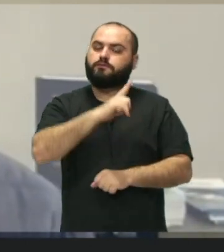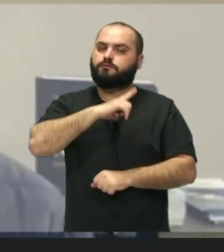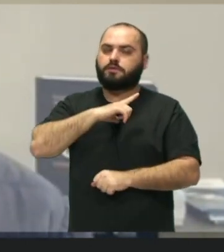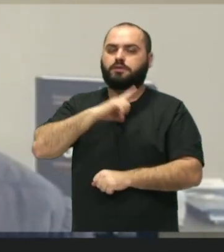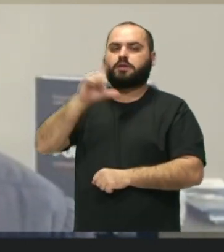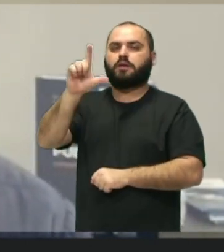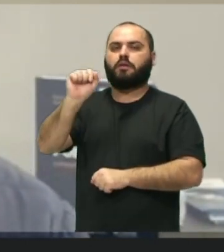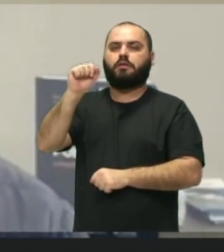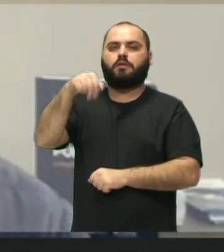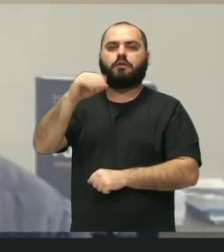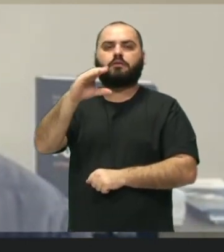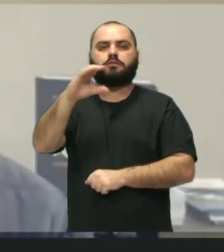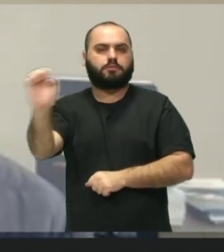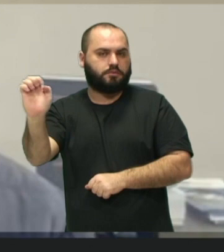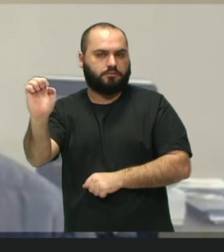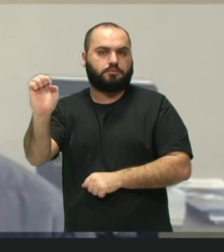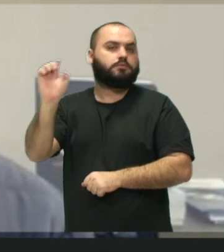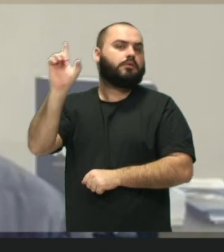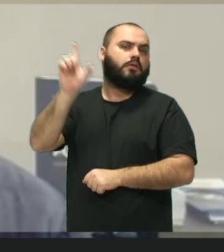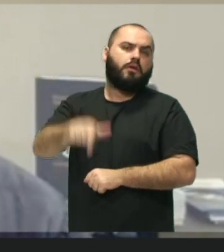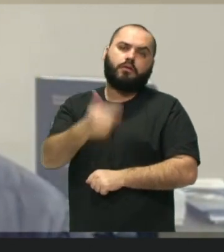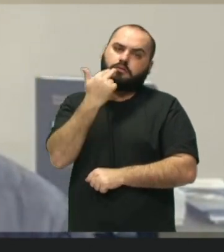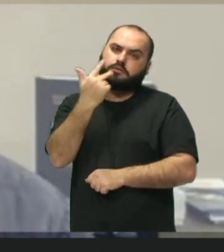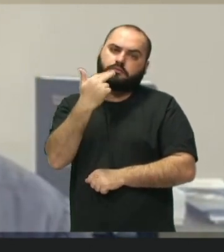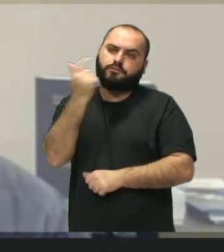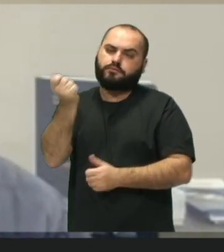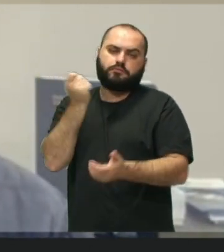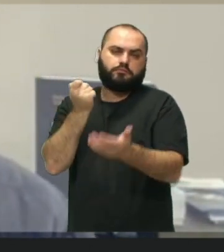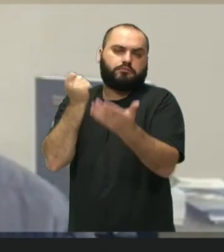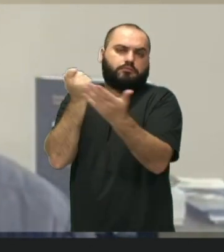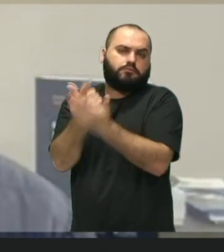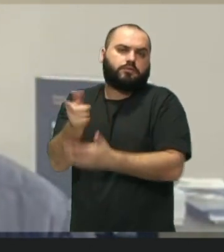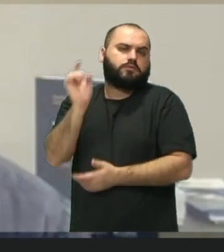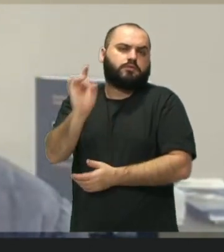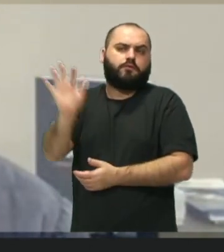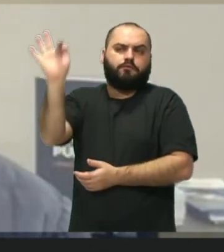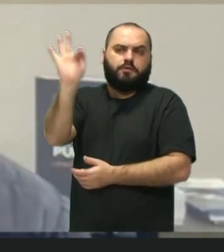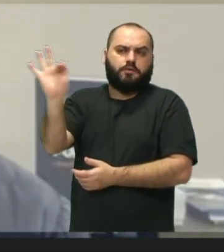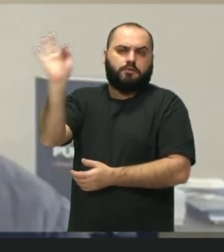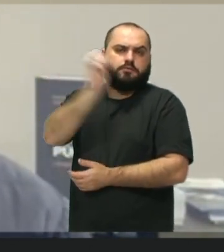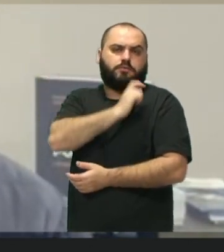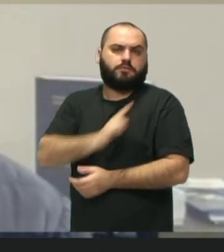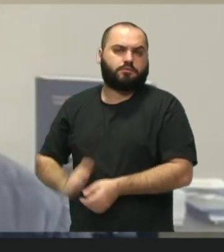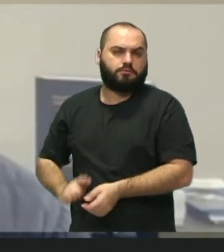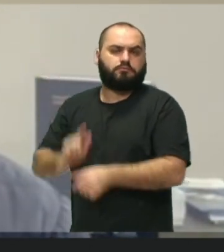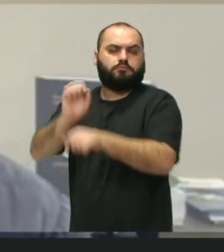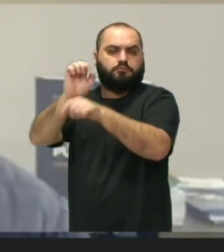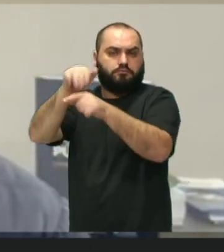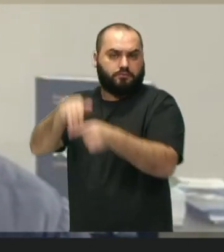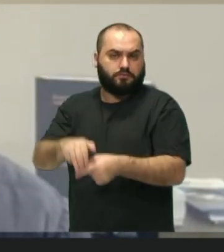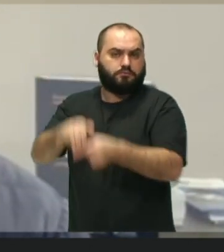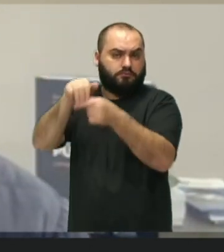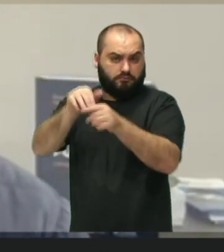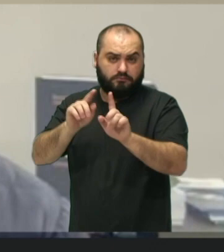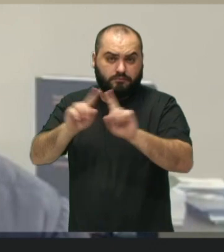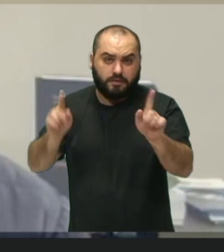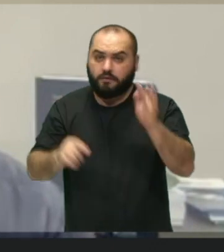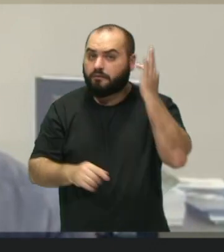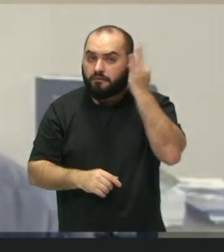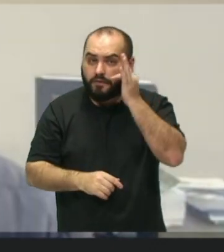entre participantes, e esse é um método de compra que estende não só ao governo federal, estadual, municipal, como eu acabei de falar aqui,